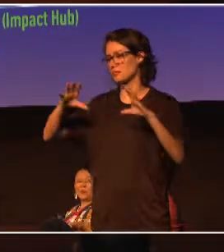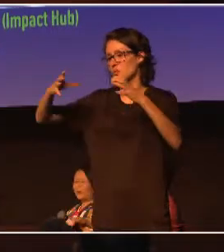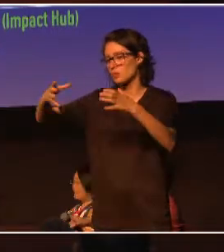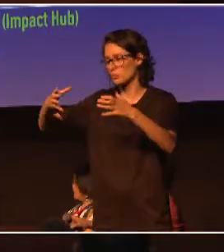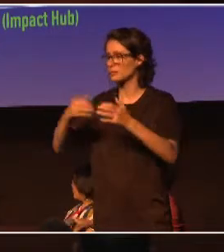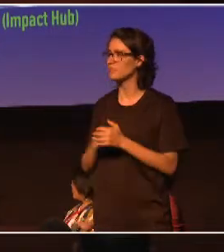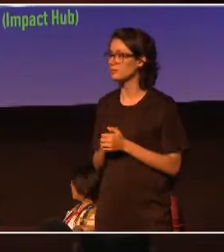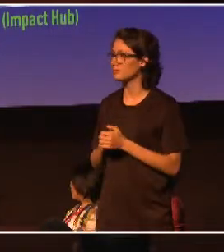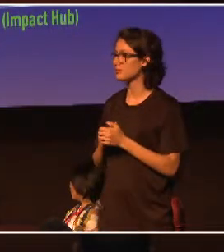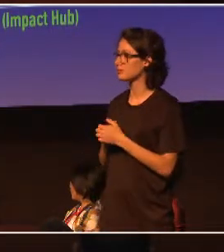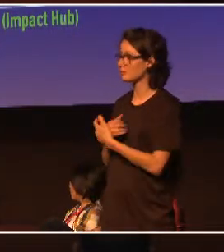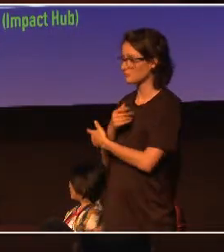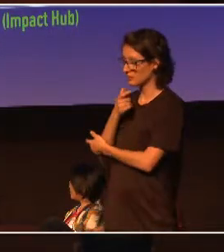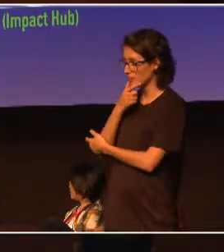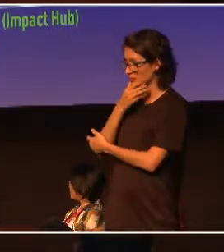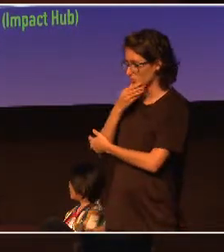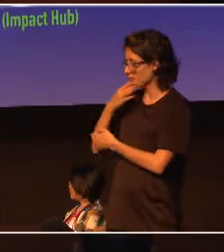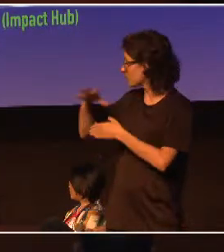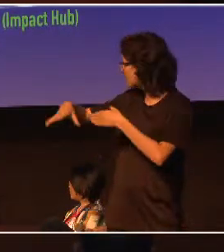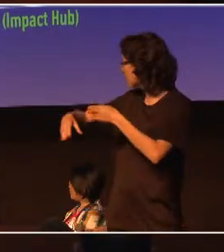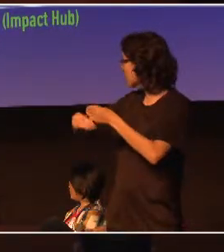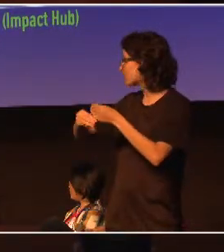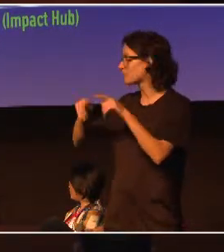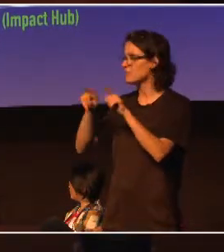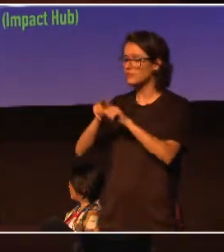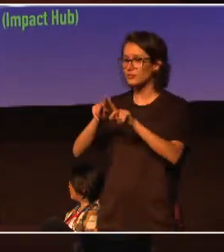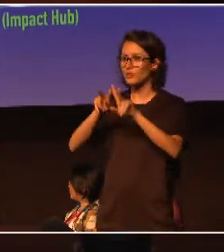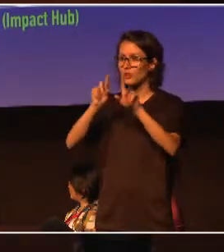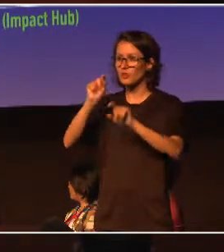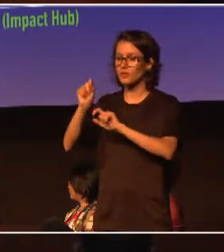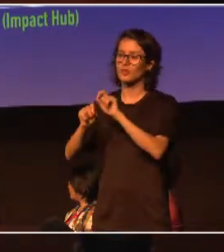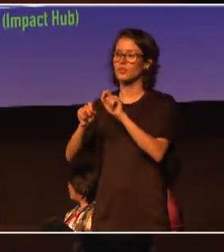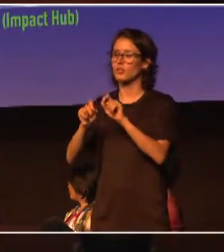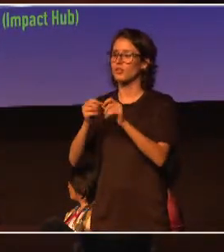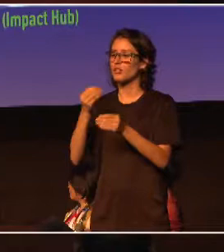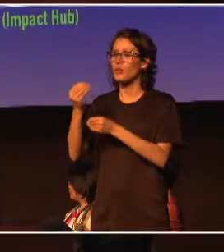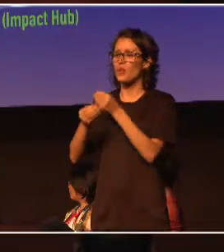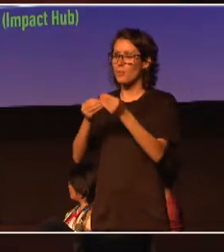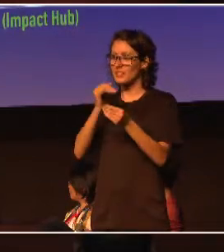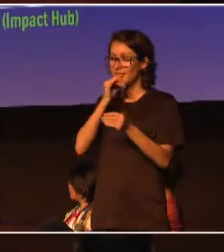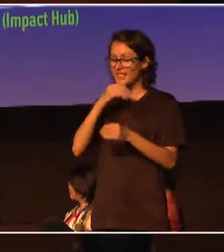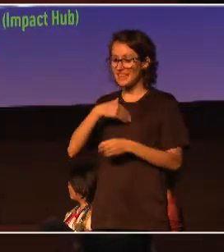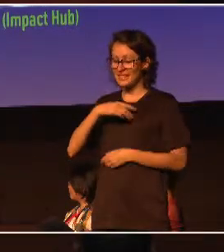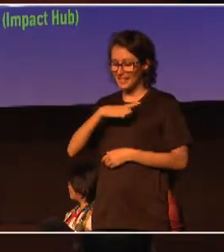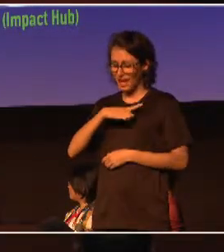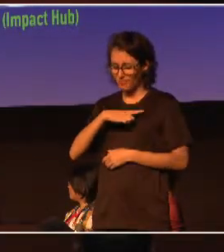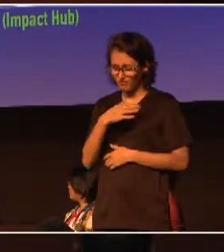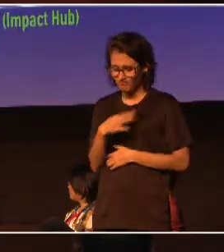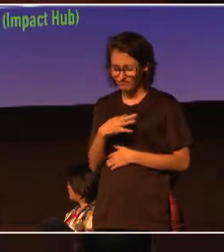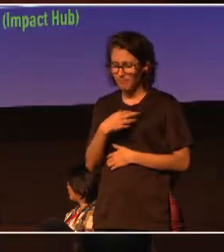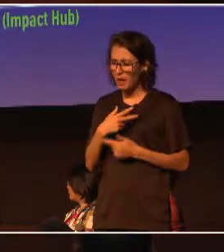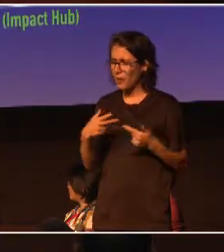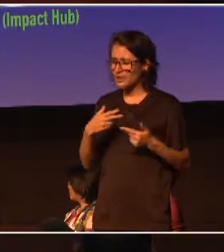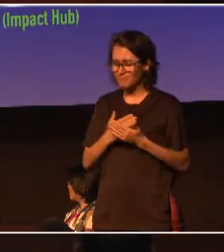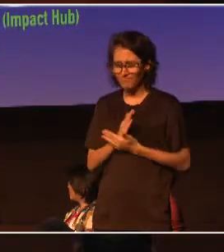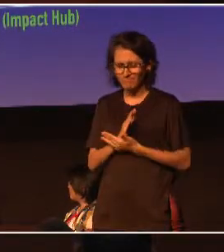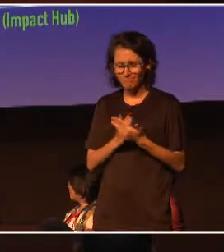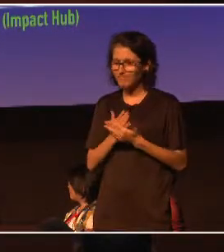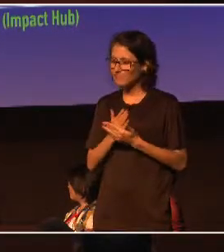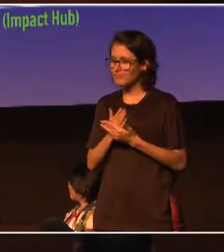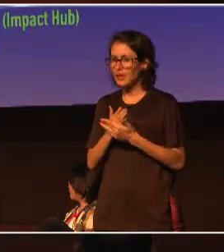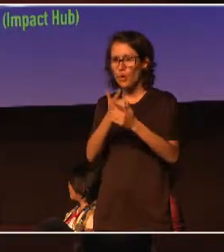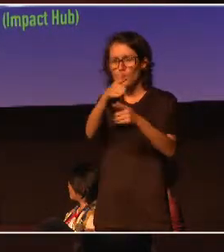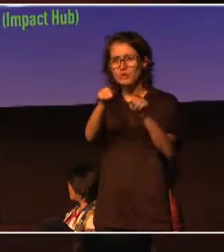Vou falar um aspecto nesse sentido, que é a questão da dor, né? Como a dor faz com que as pessoas se conectem. No nosso caso da Vale do Dendê,